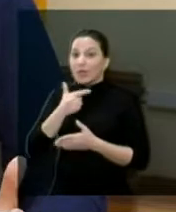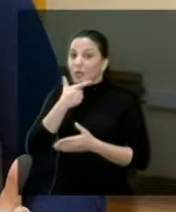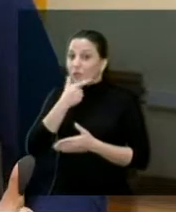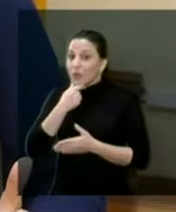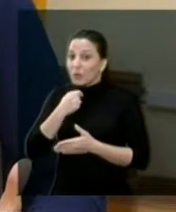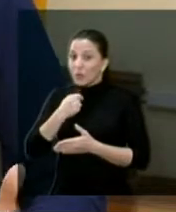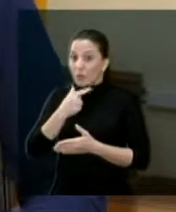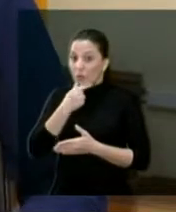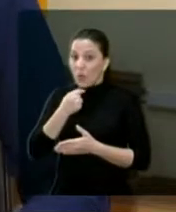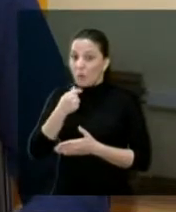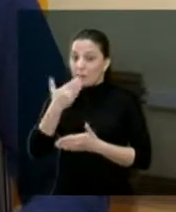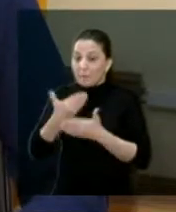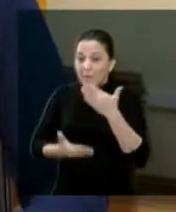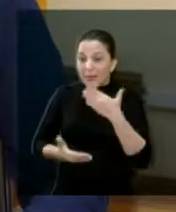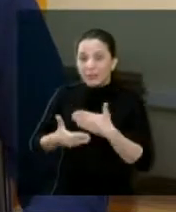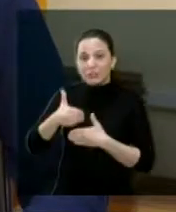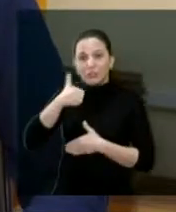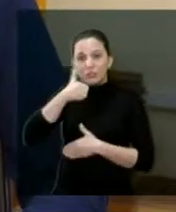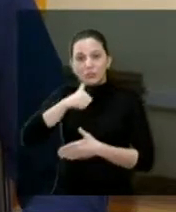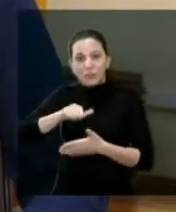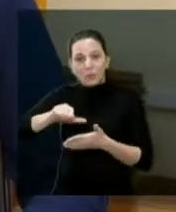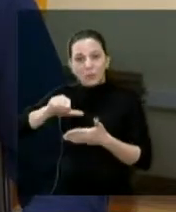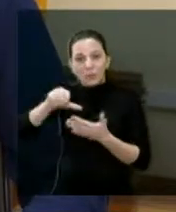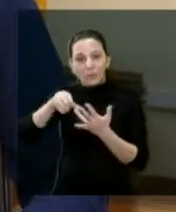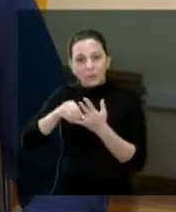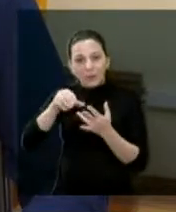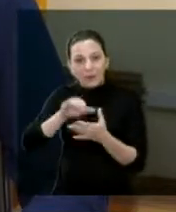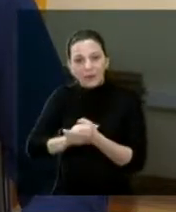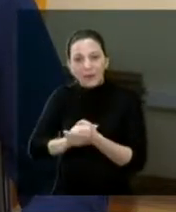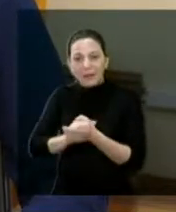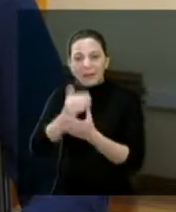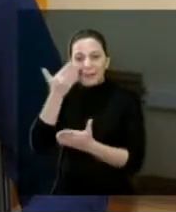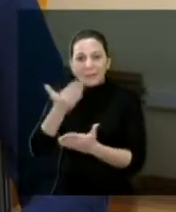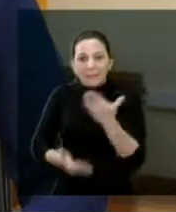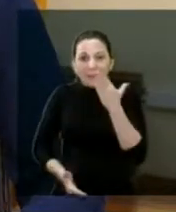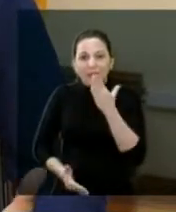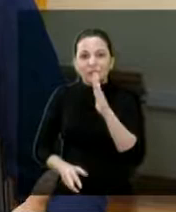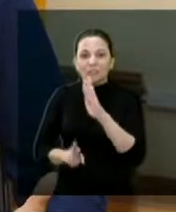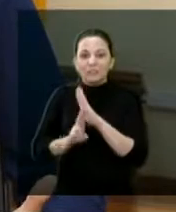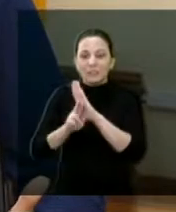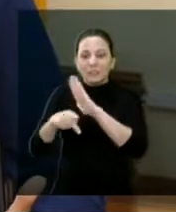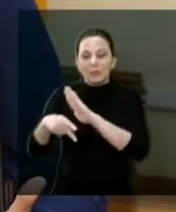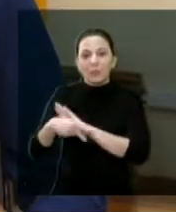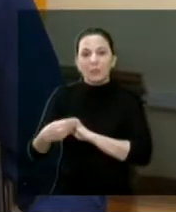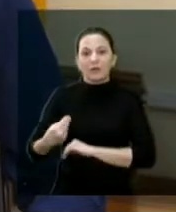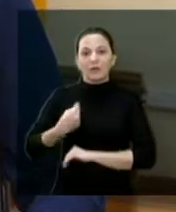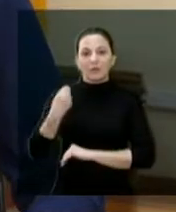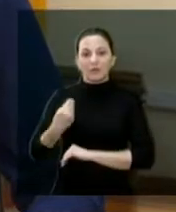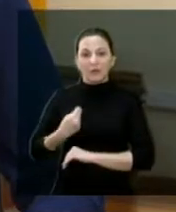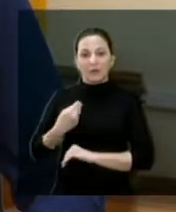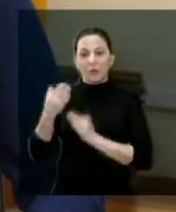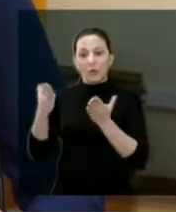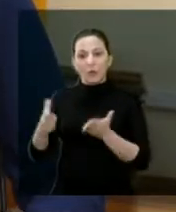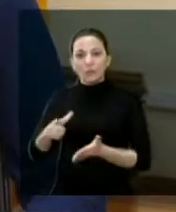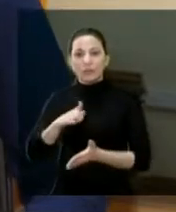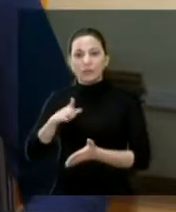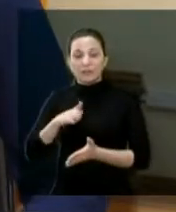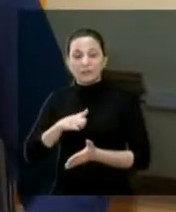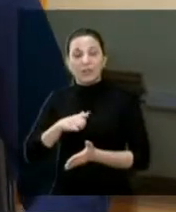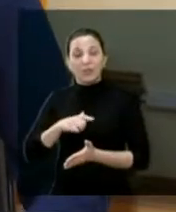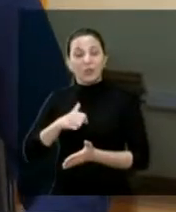perde aquela que tem, ele perde a referência de vida. Então, hoje eu tenho alguém, chama-se Sônia,